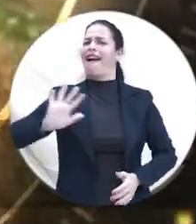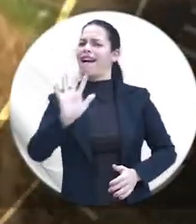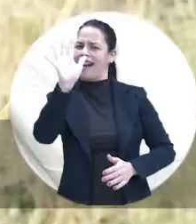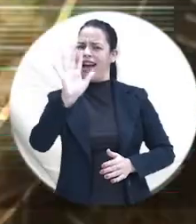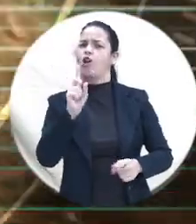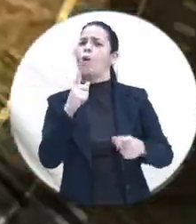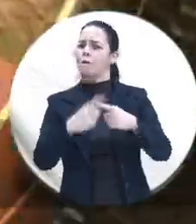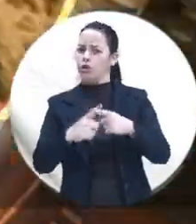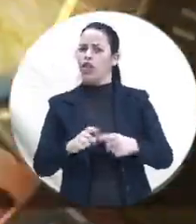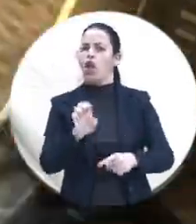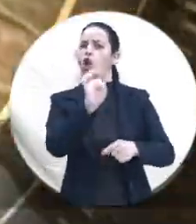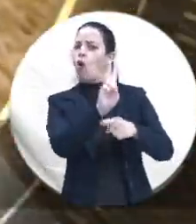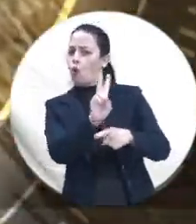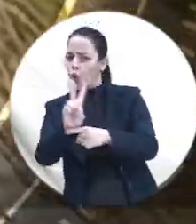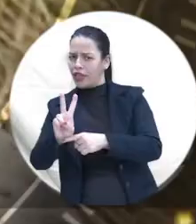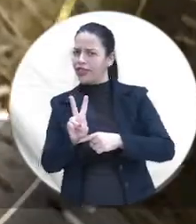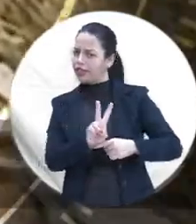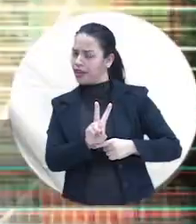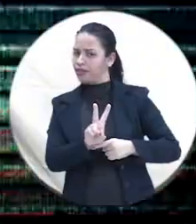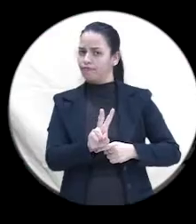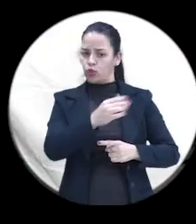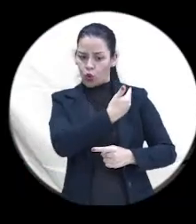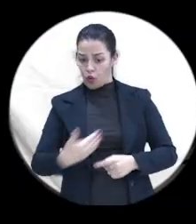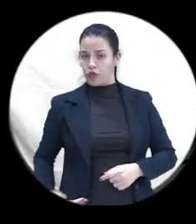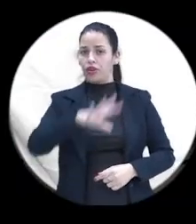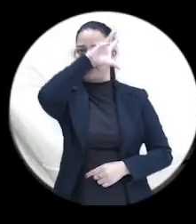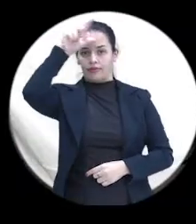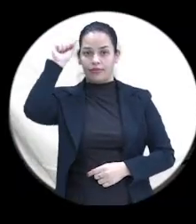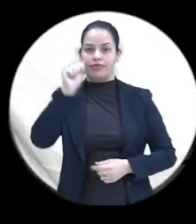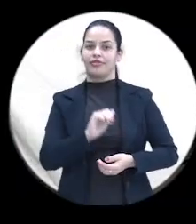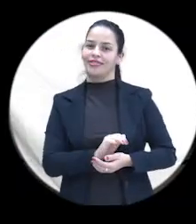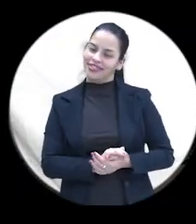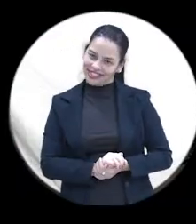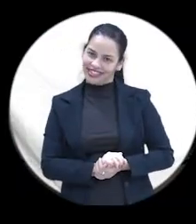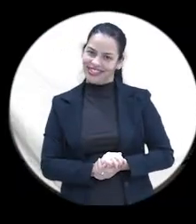vai pagar caro, porque a gente vigia e combate bem de perto. Governo de Mato Grosso.